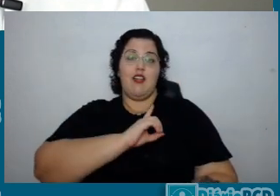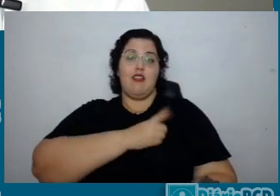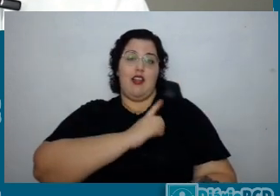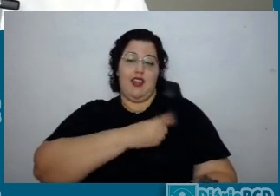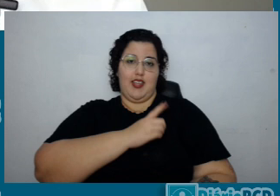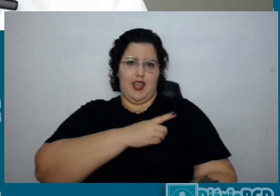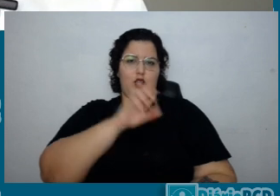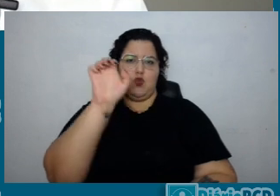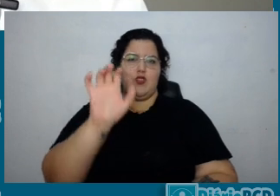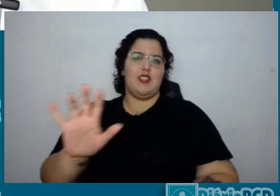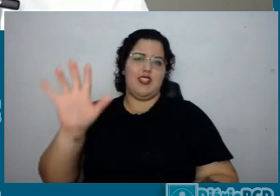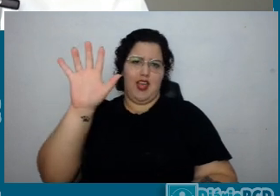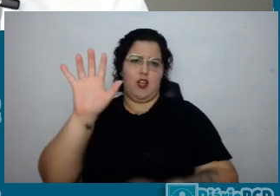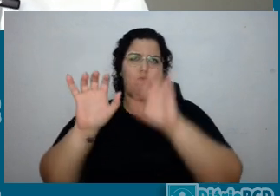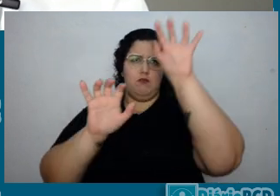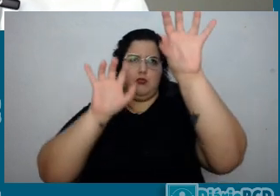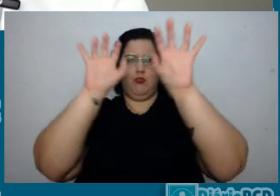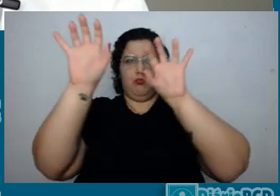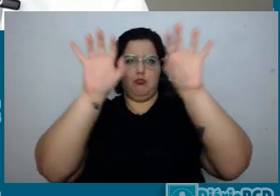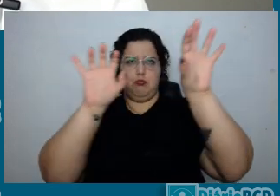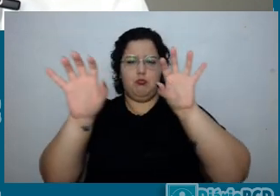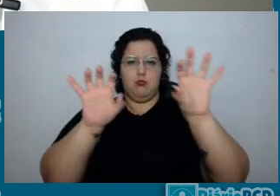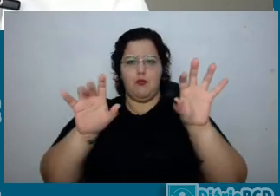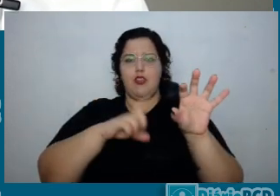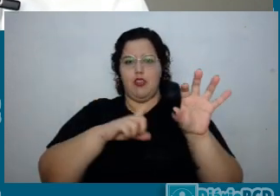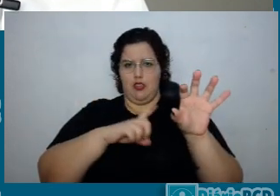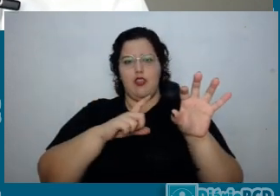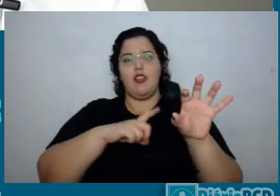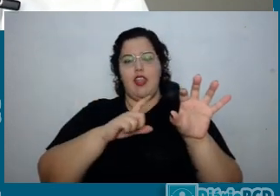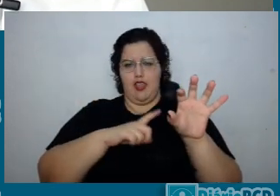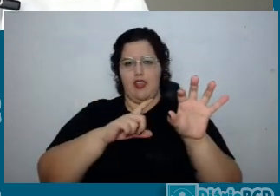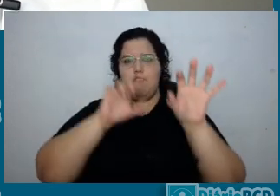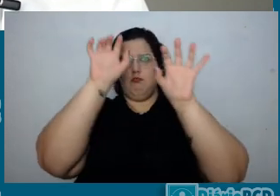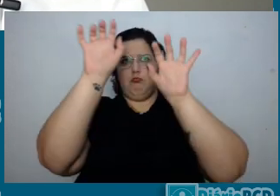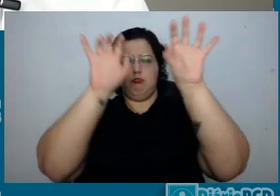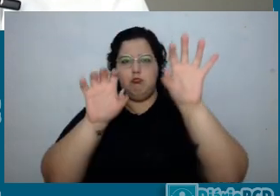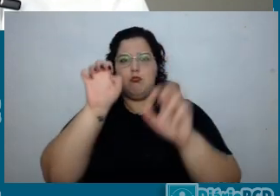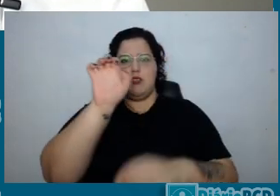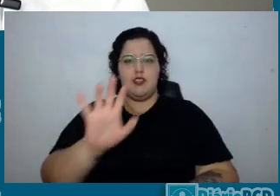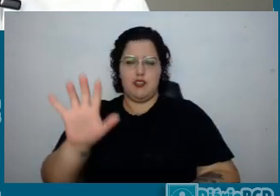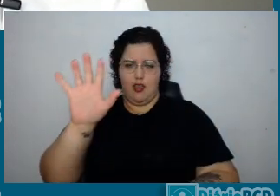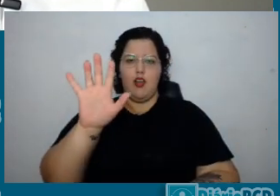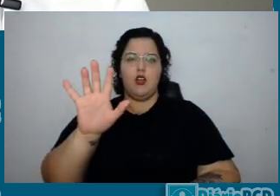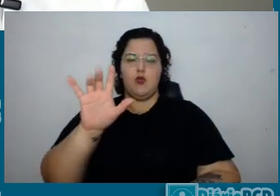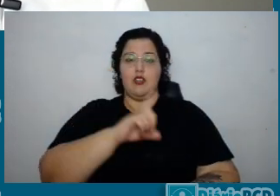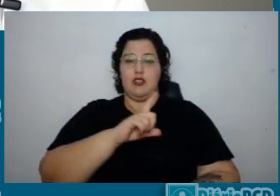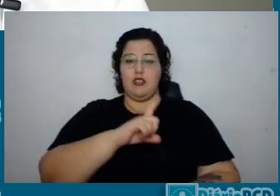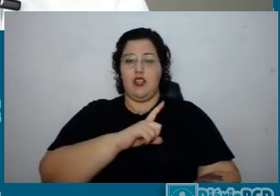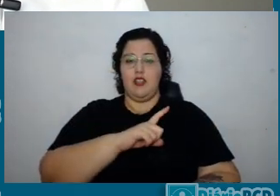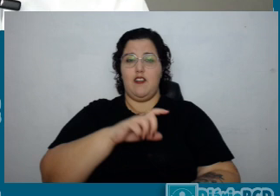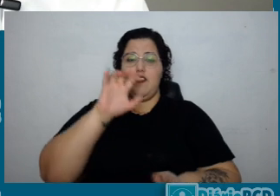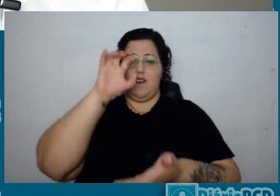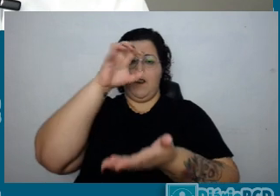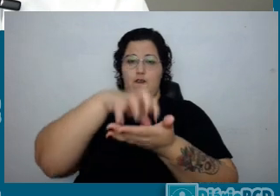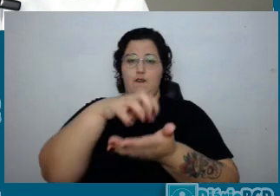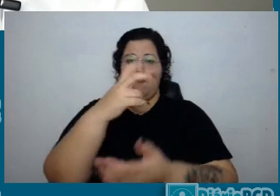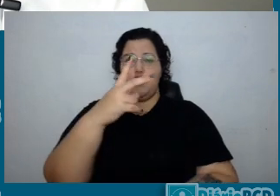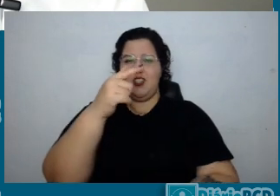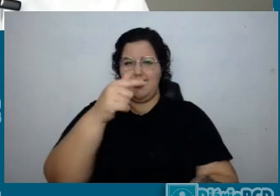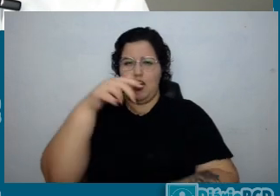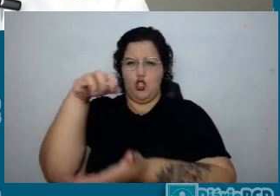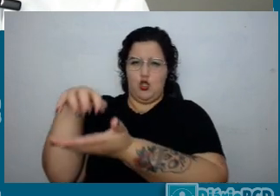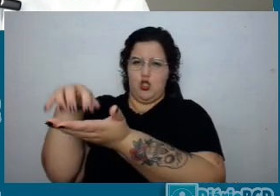foram eleitos nos estados, né? Advém das eleições dos municípios para os estados, os 27 unidades